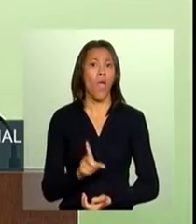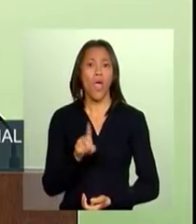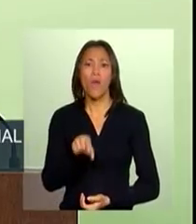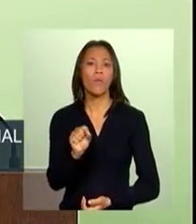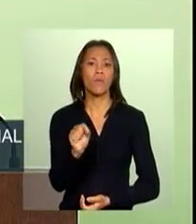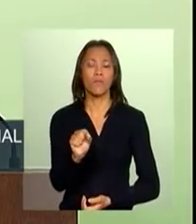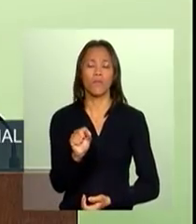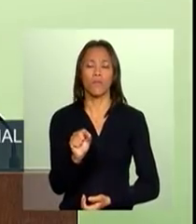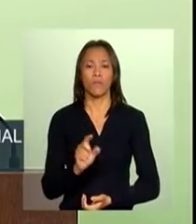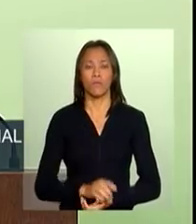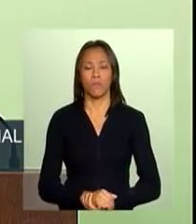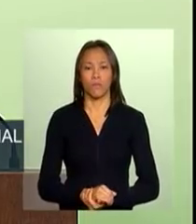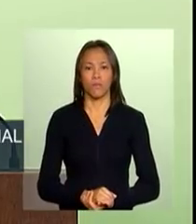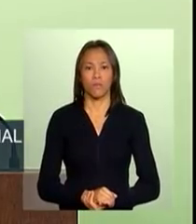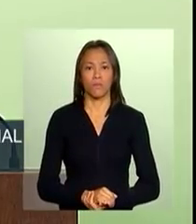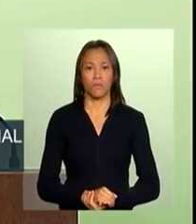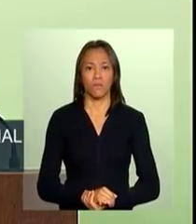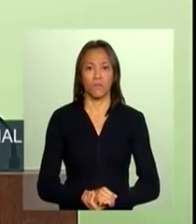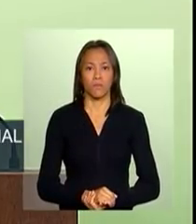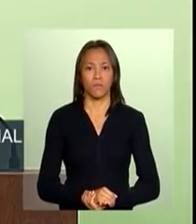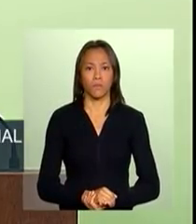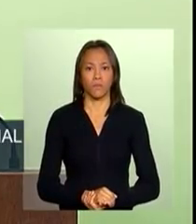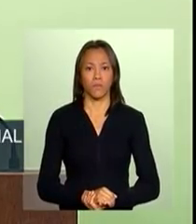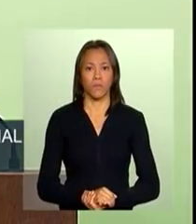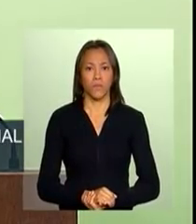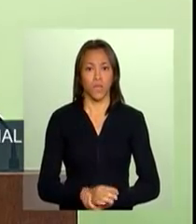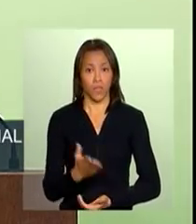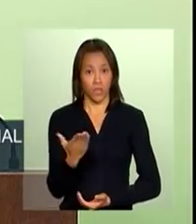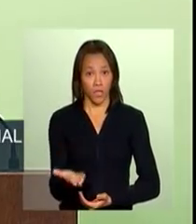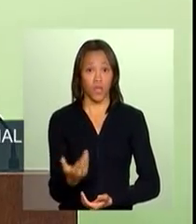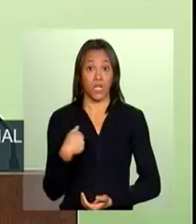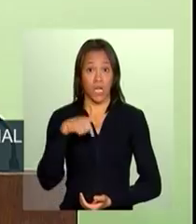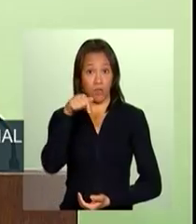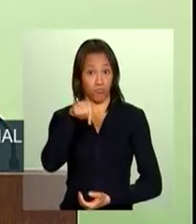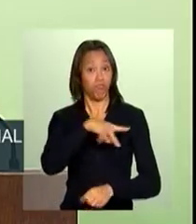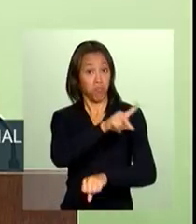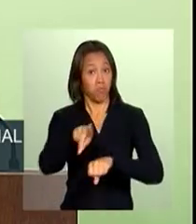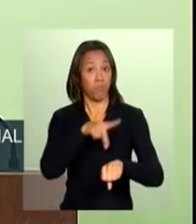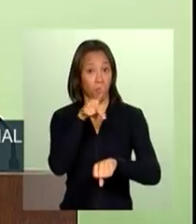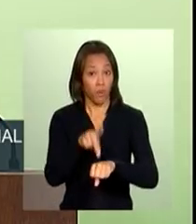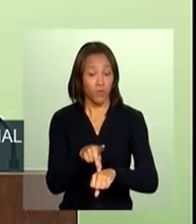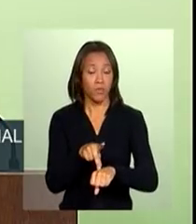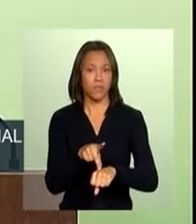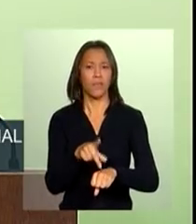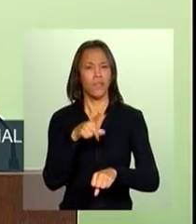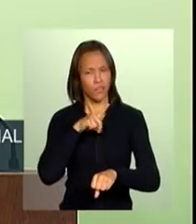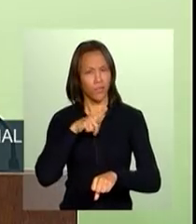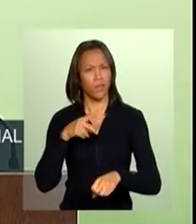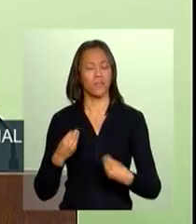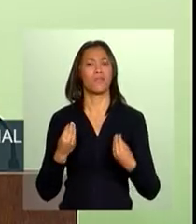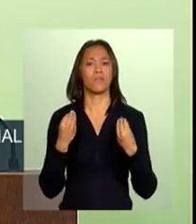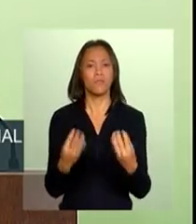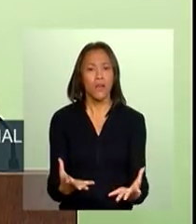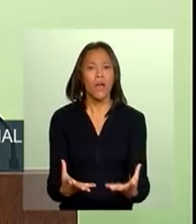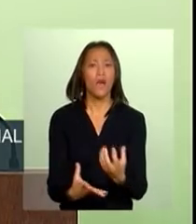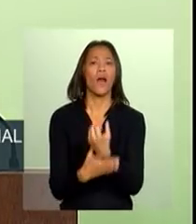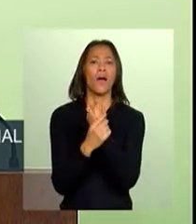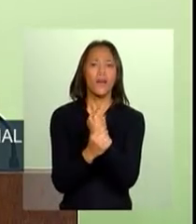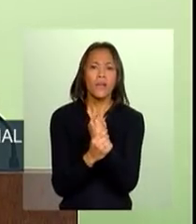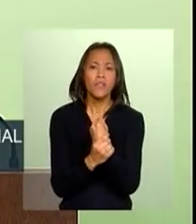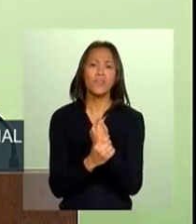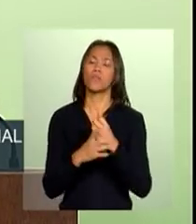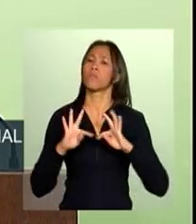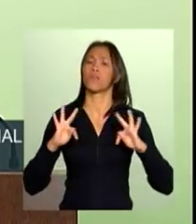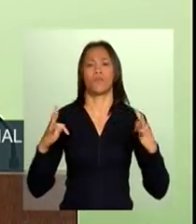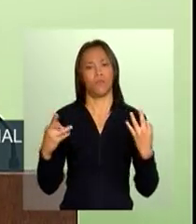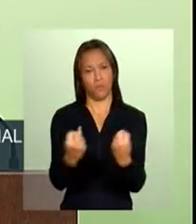uma situação na qual num determinado país há a garantia para todos